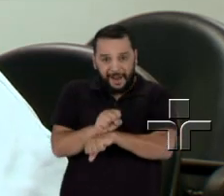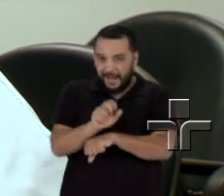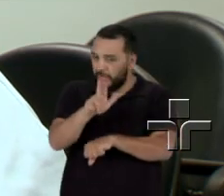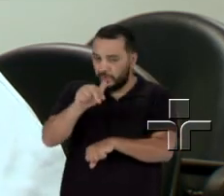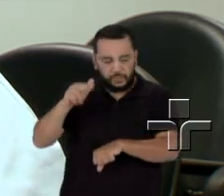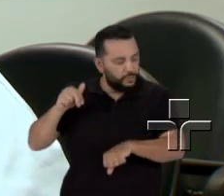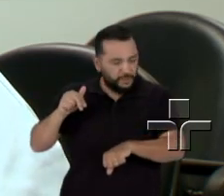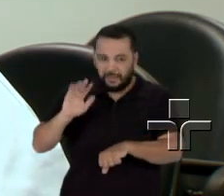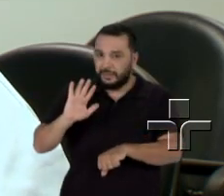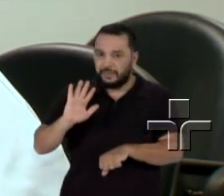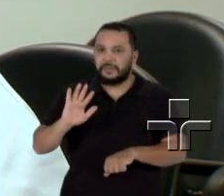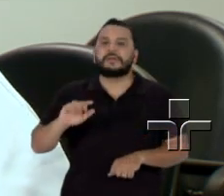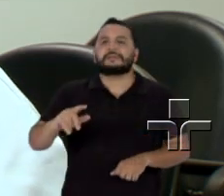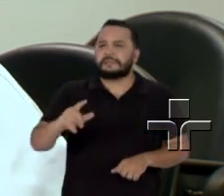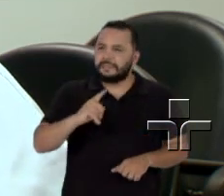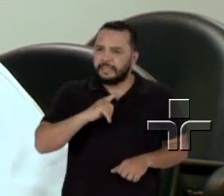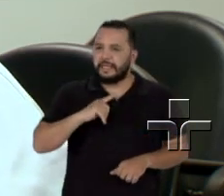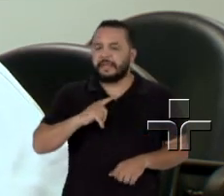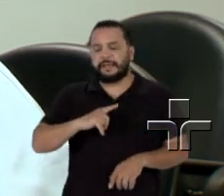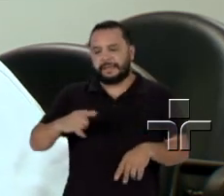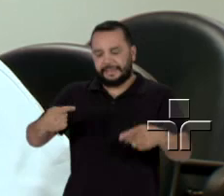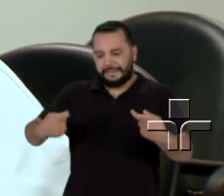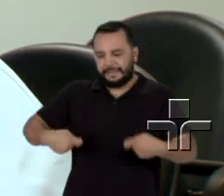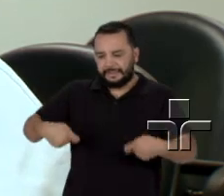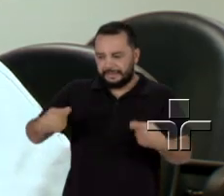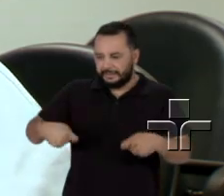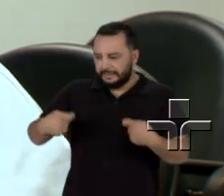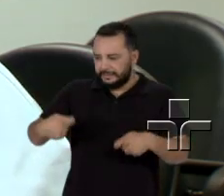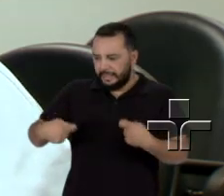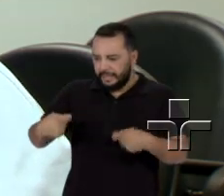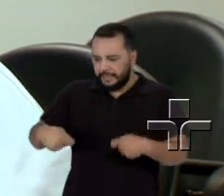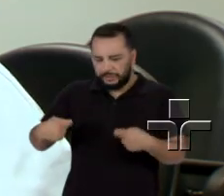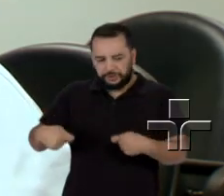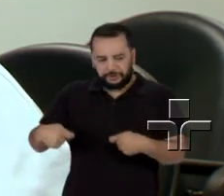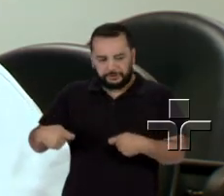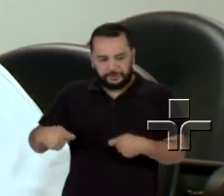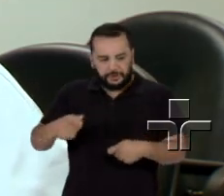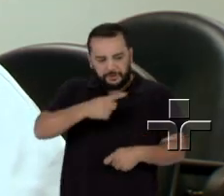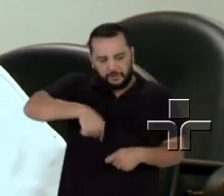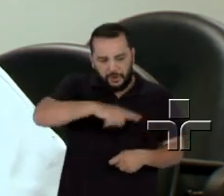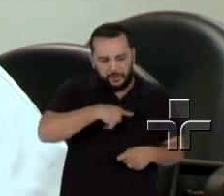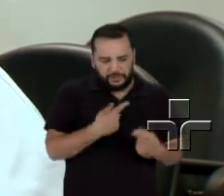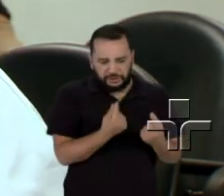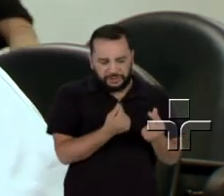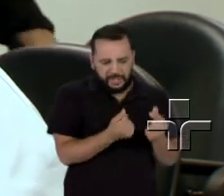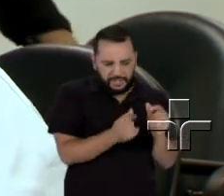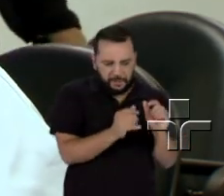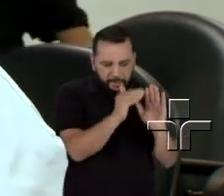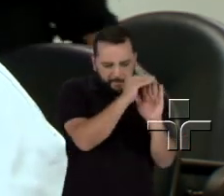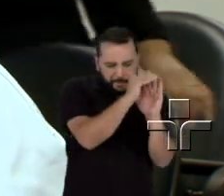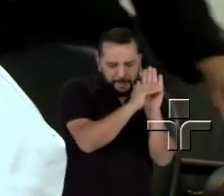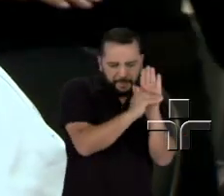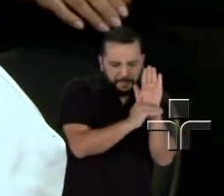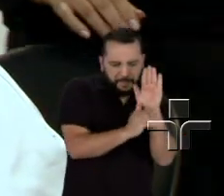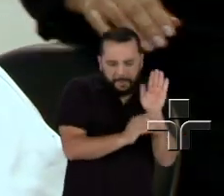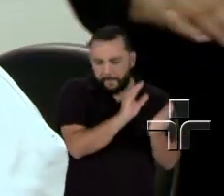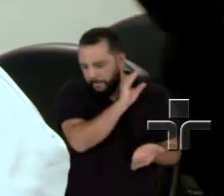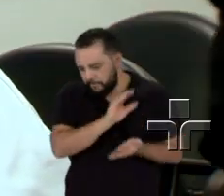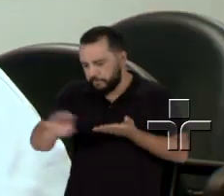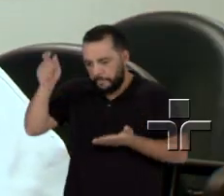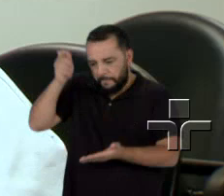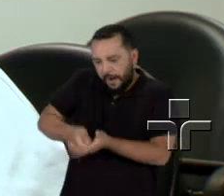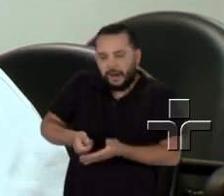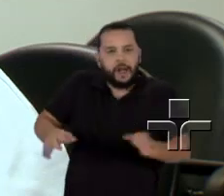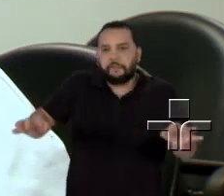demanda nós tivemos estrutura pra superar e conseguir fazer tudo